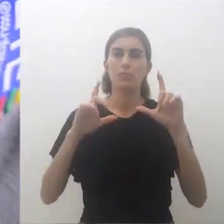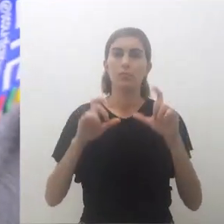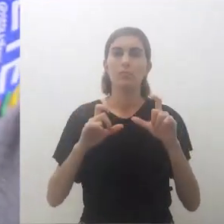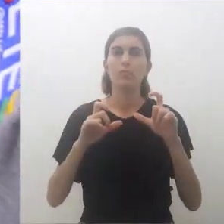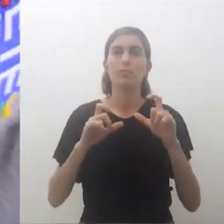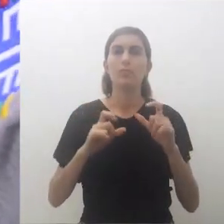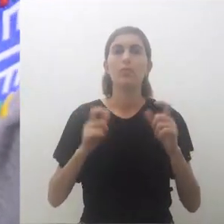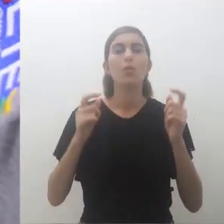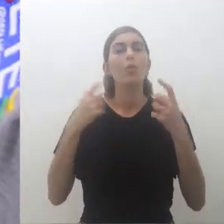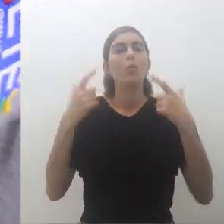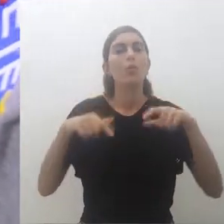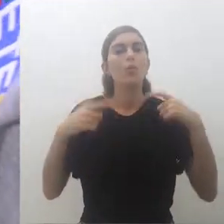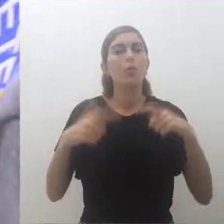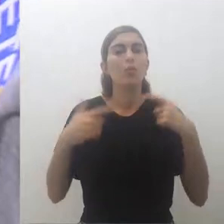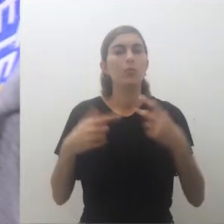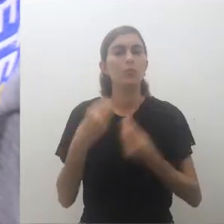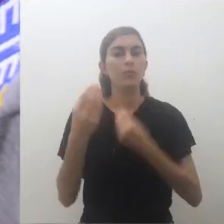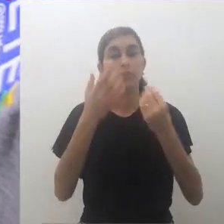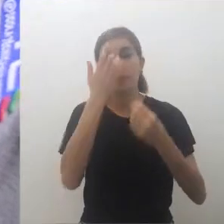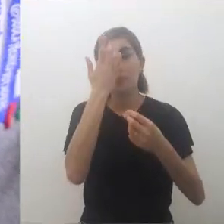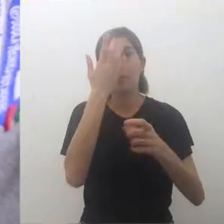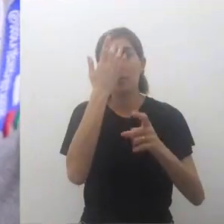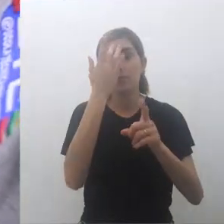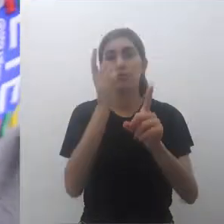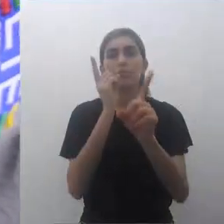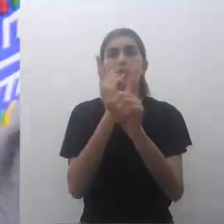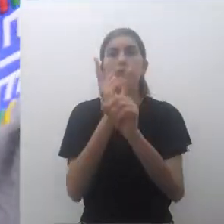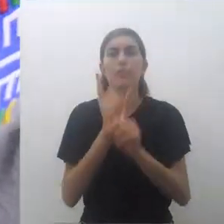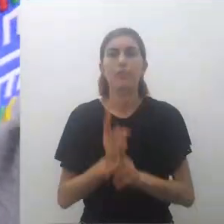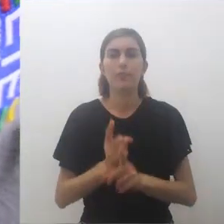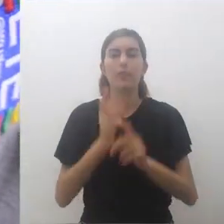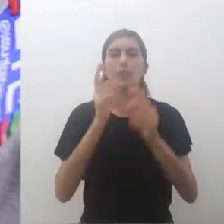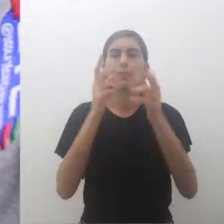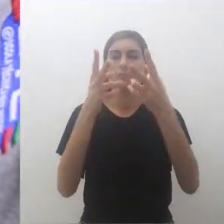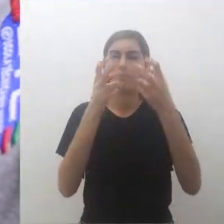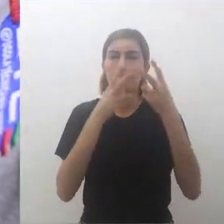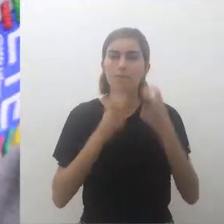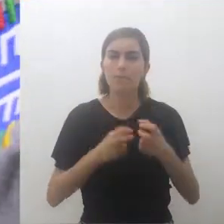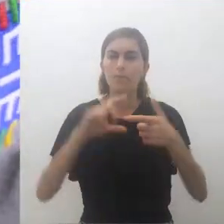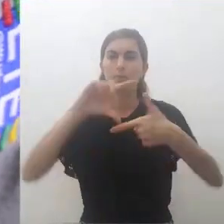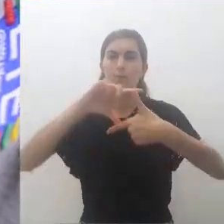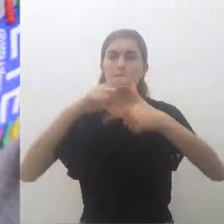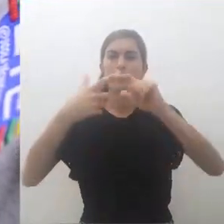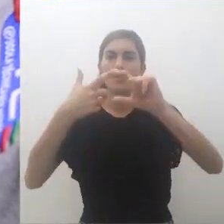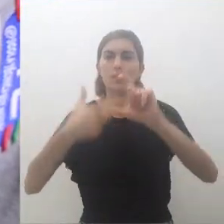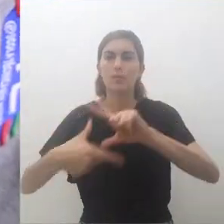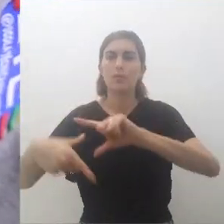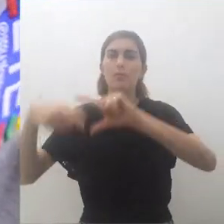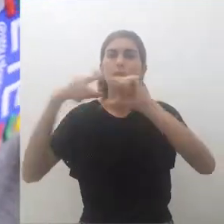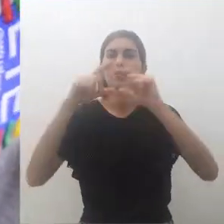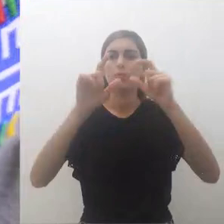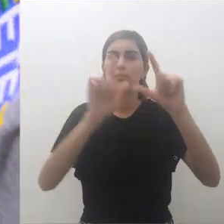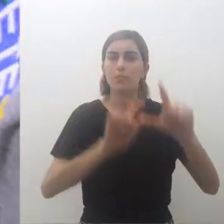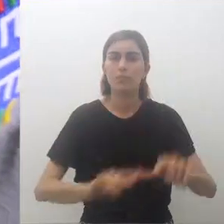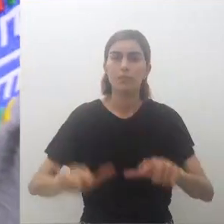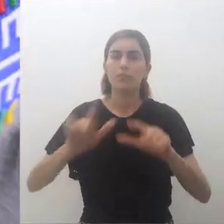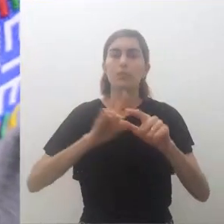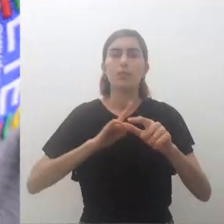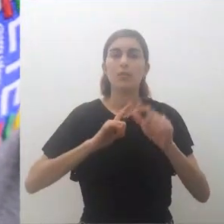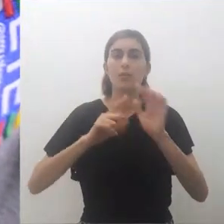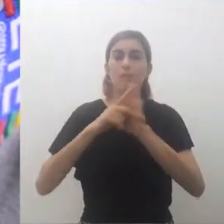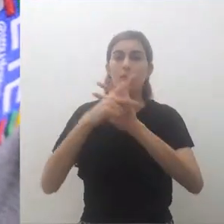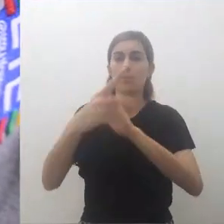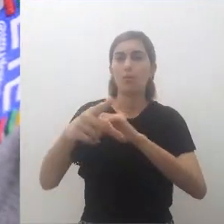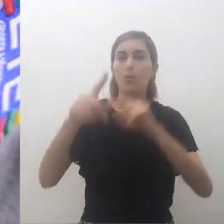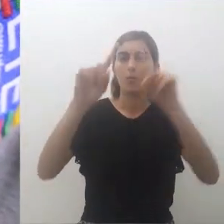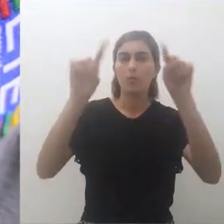imagens onde é fácil perceber formas geométricas compondo um ambiente. Nós temos a própria forma